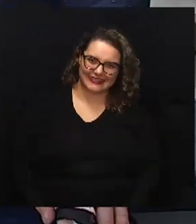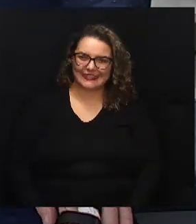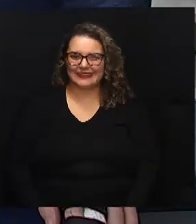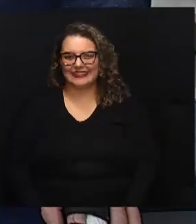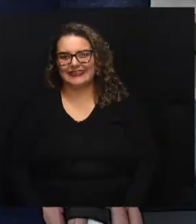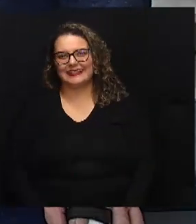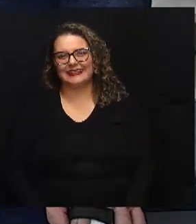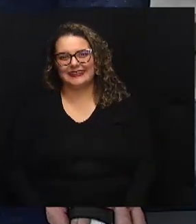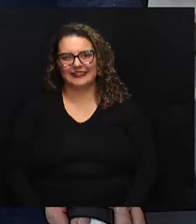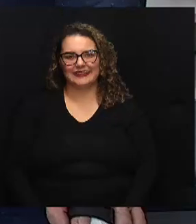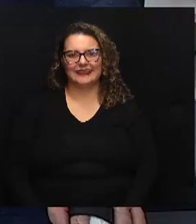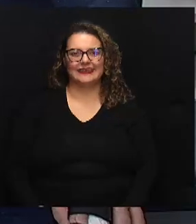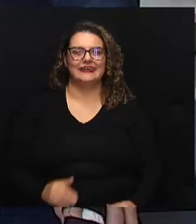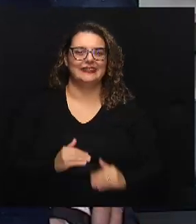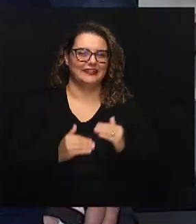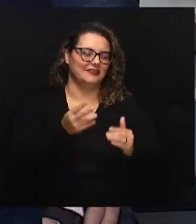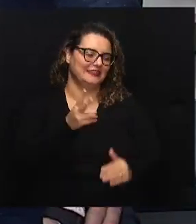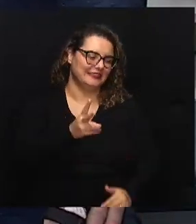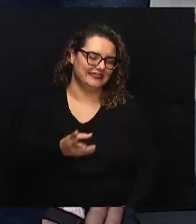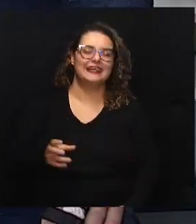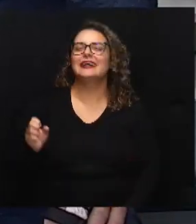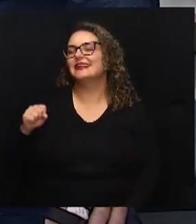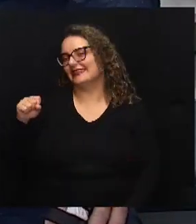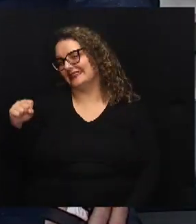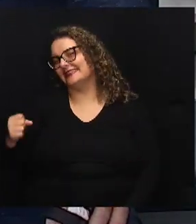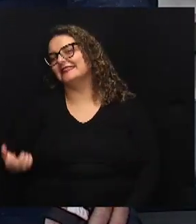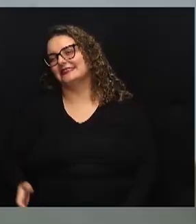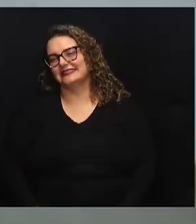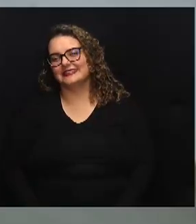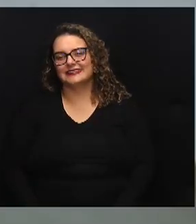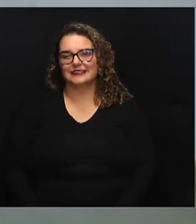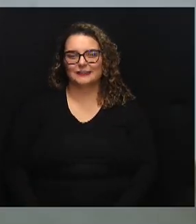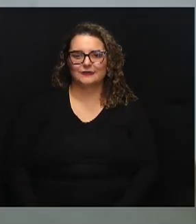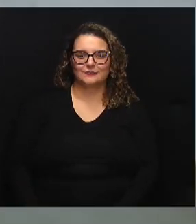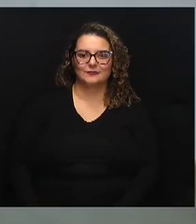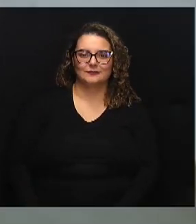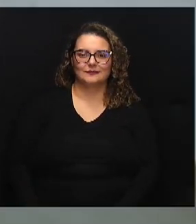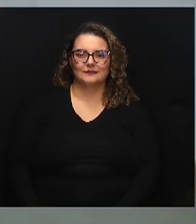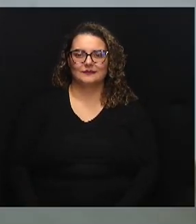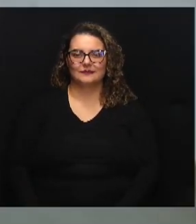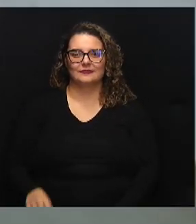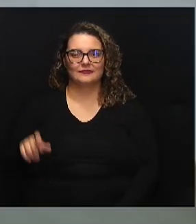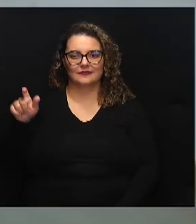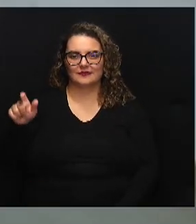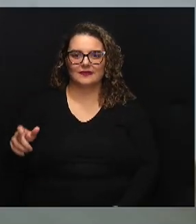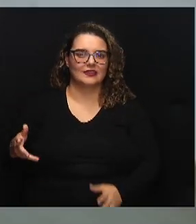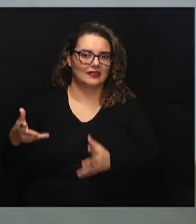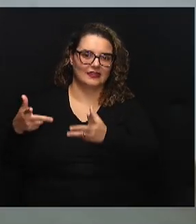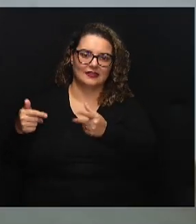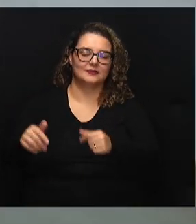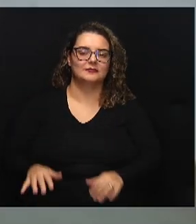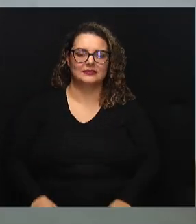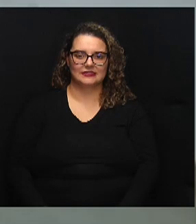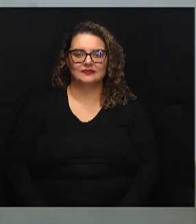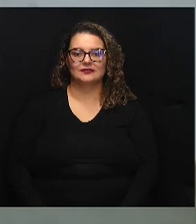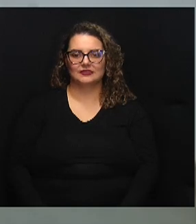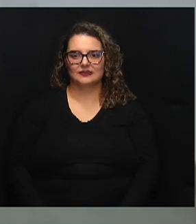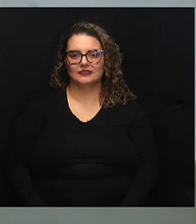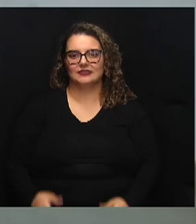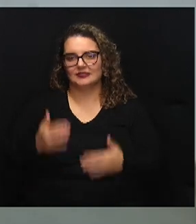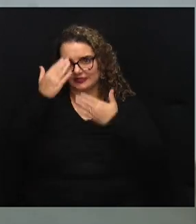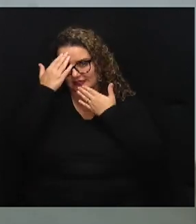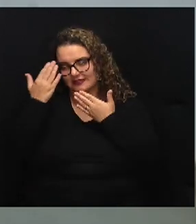É uma obra em construção constante, né? Sim. Mas ela é uma pessoa assim fantástica e graças a